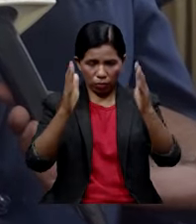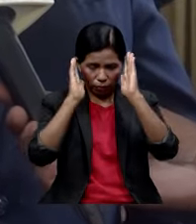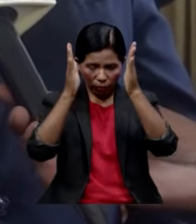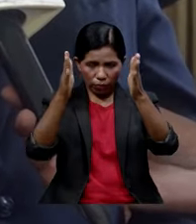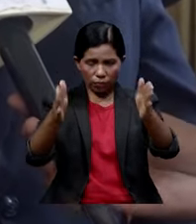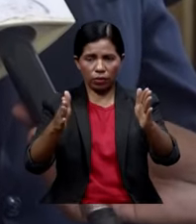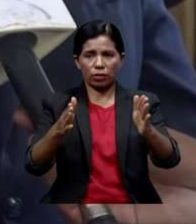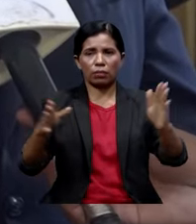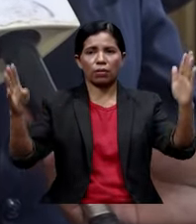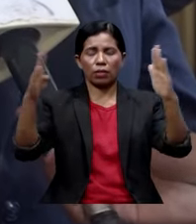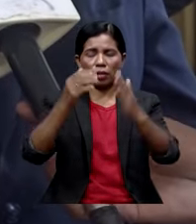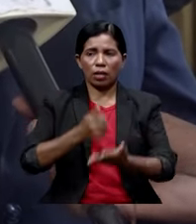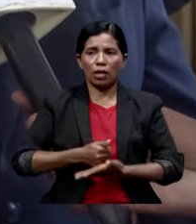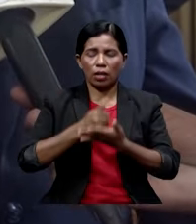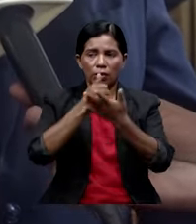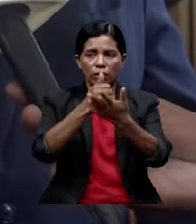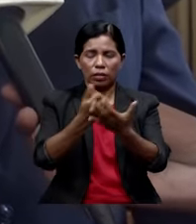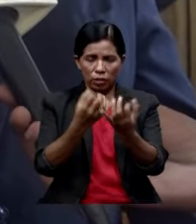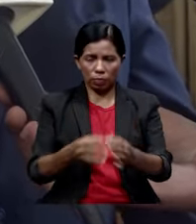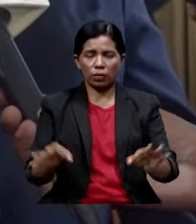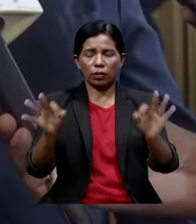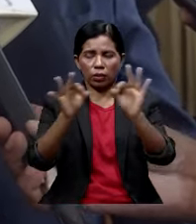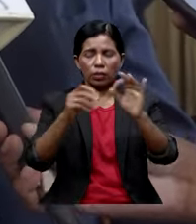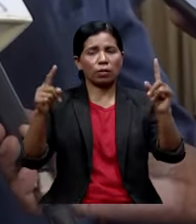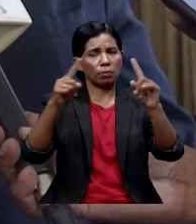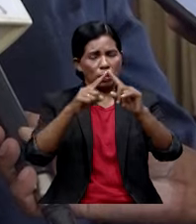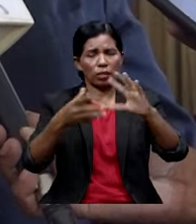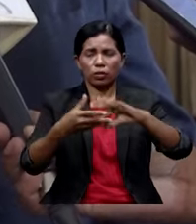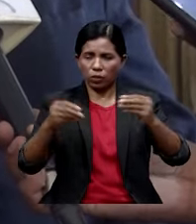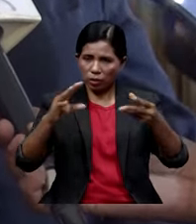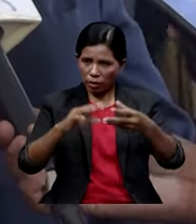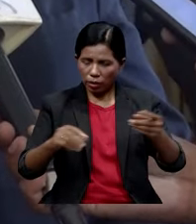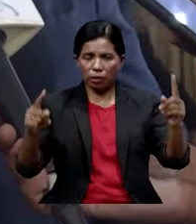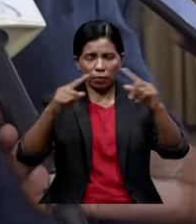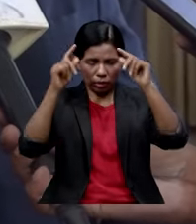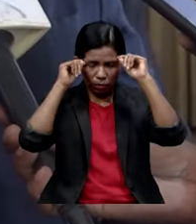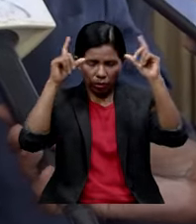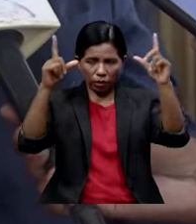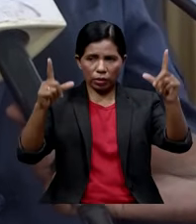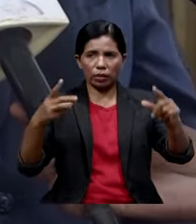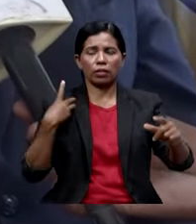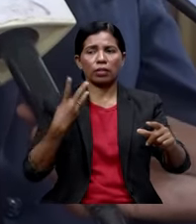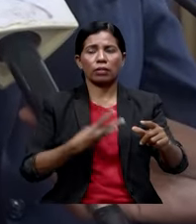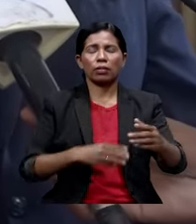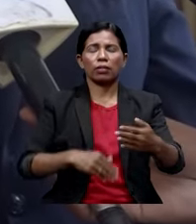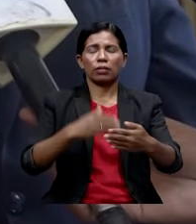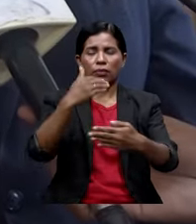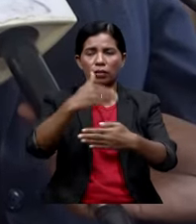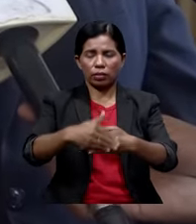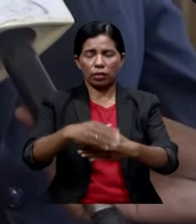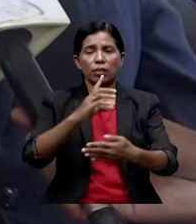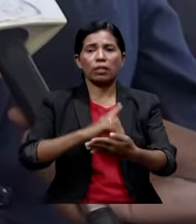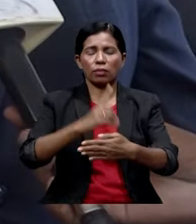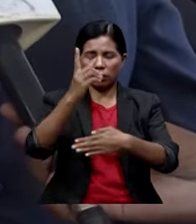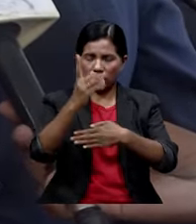uma ajuda muito importante, muito histórica, porque Timor-Leste, na fase de desenvolvimento, precisamos